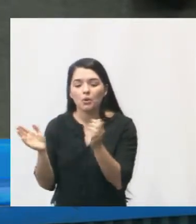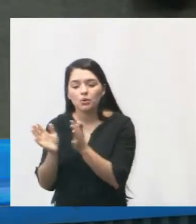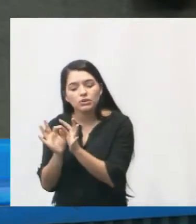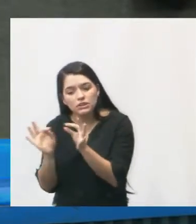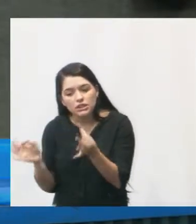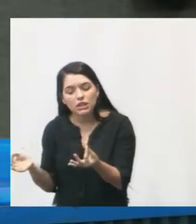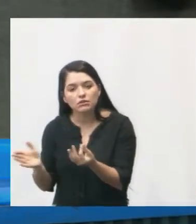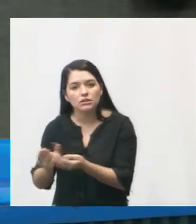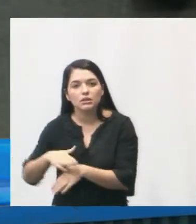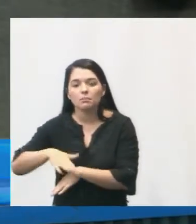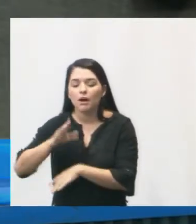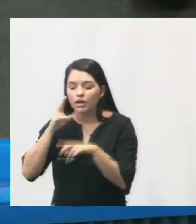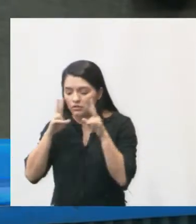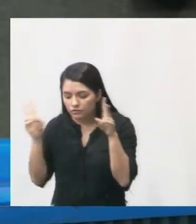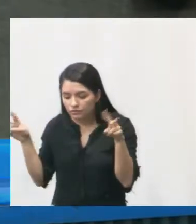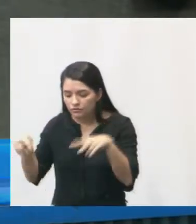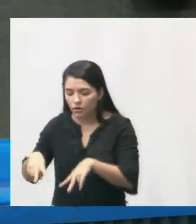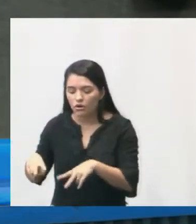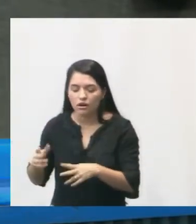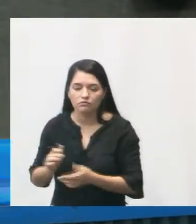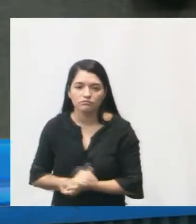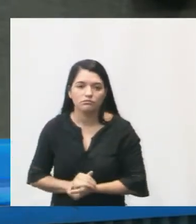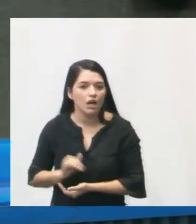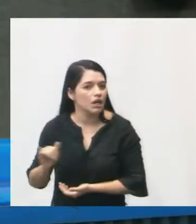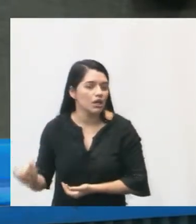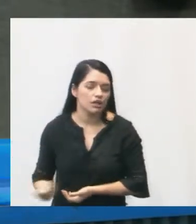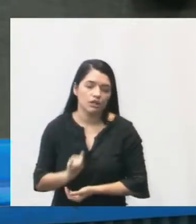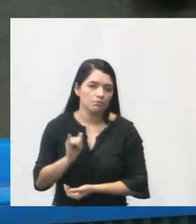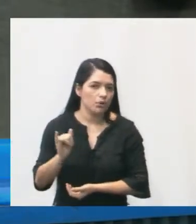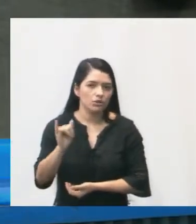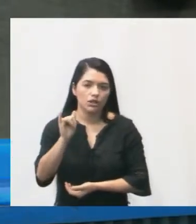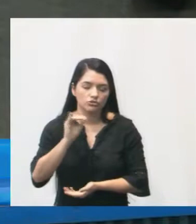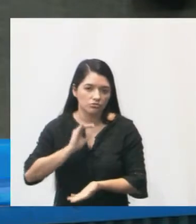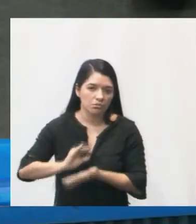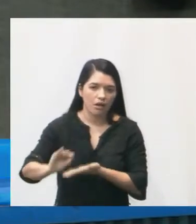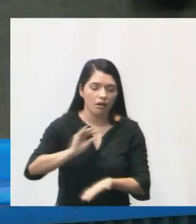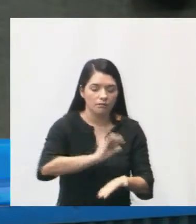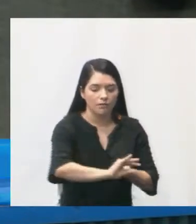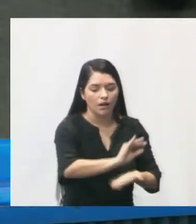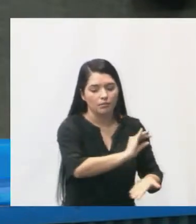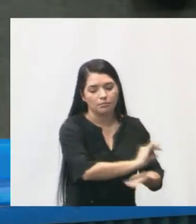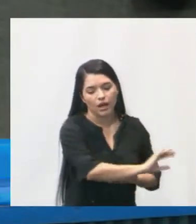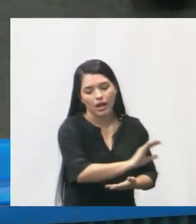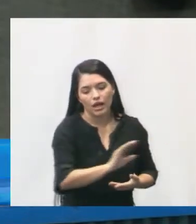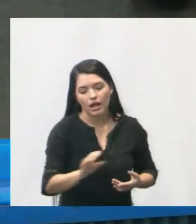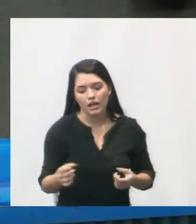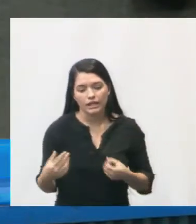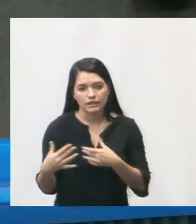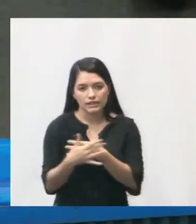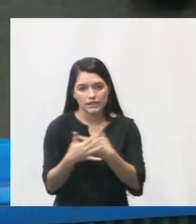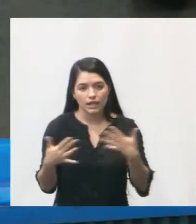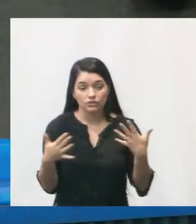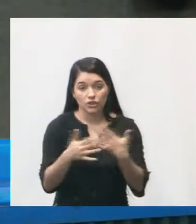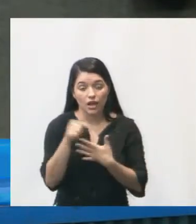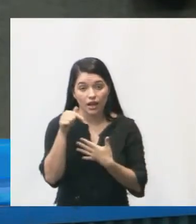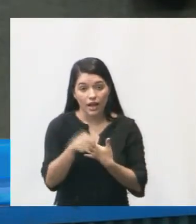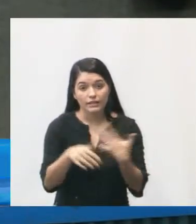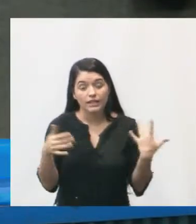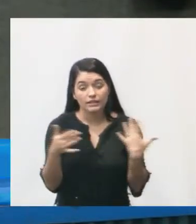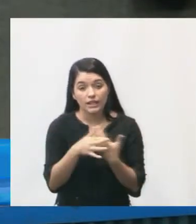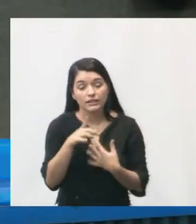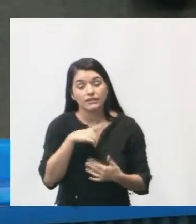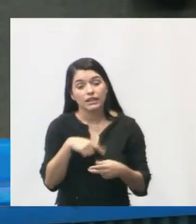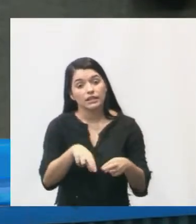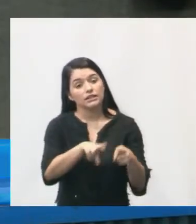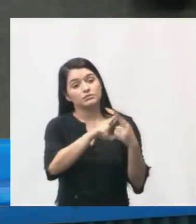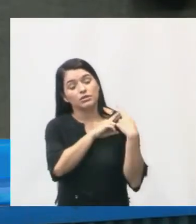diferença. Isso é importante, investimento na cidade. Uma cidade que teve a responsabilidade